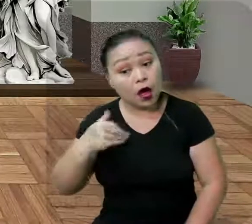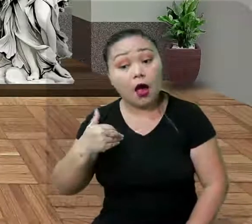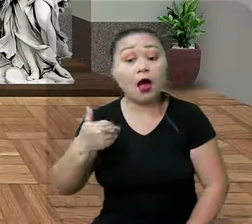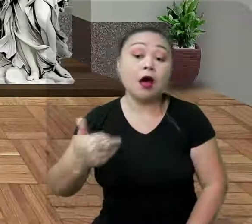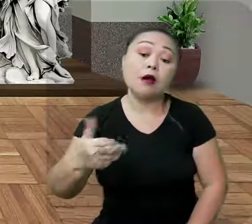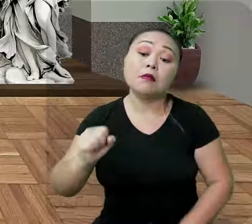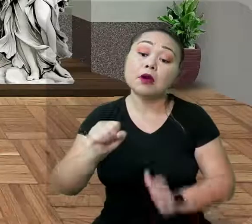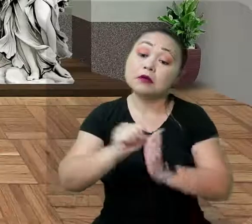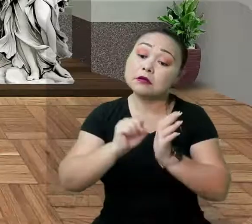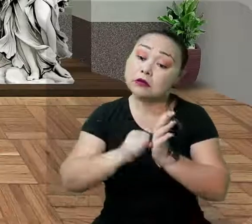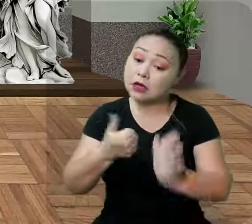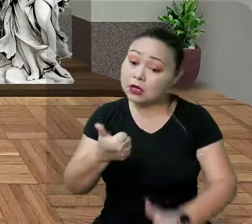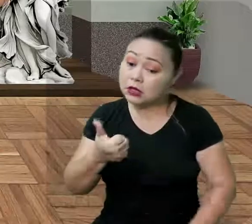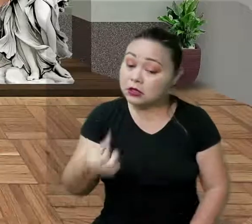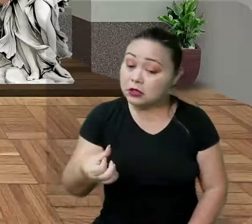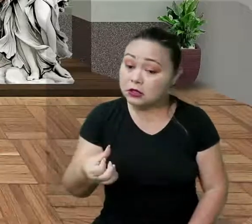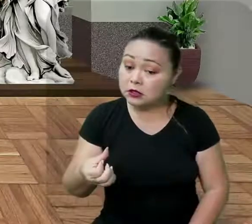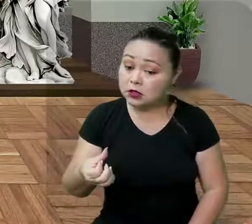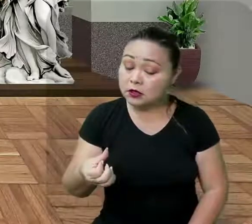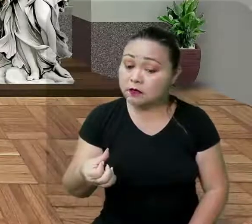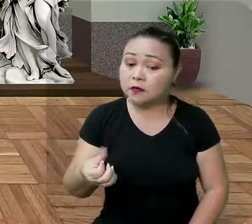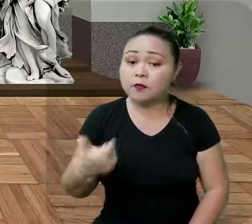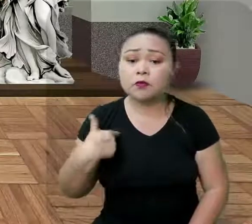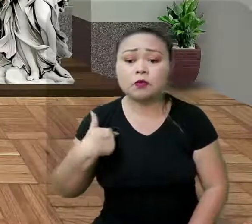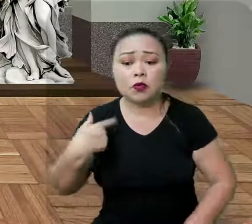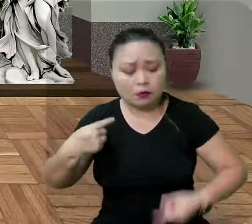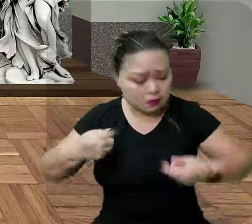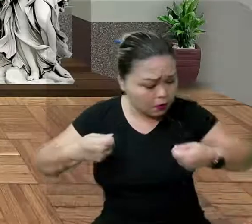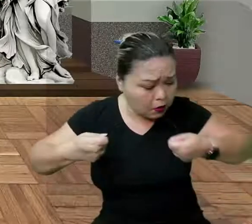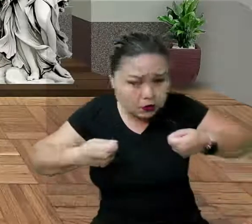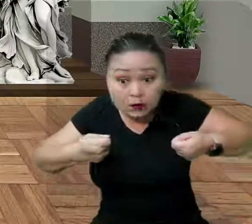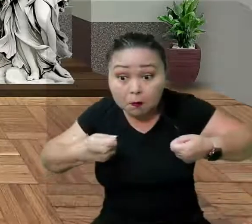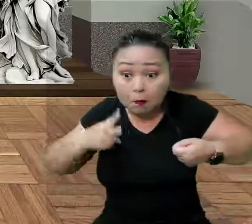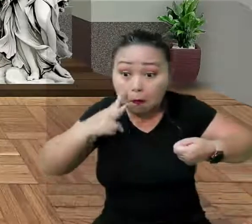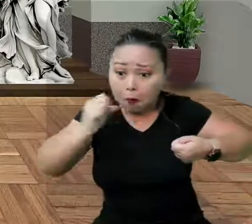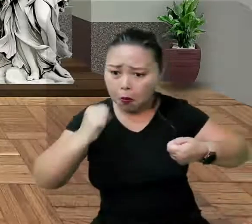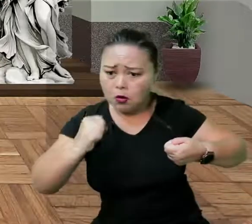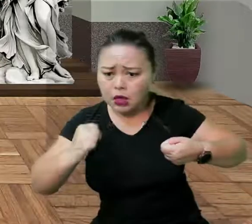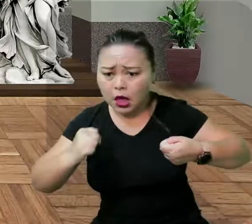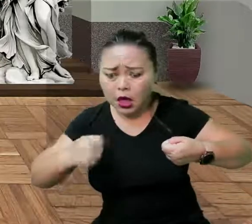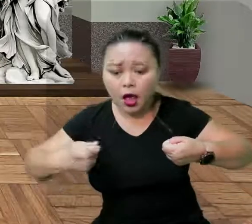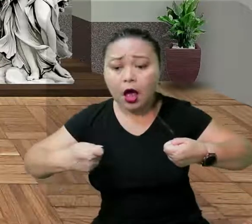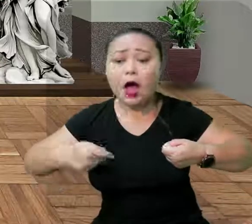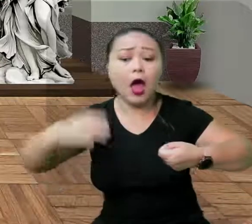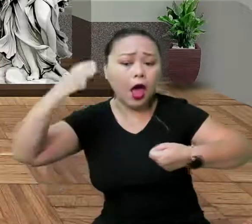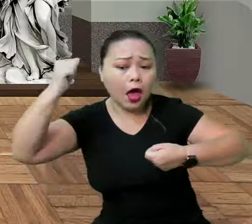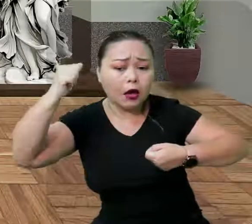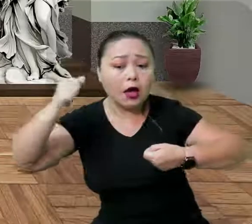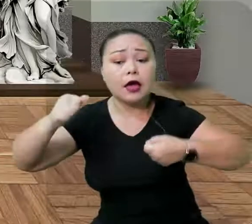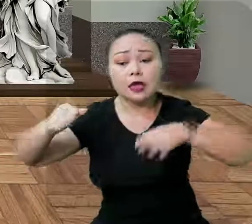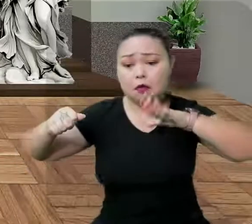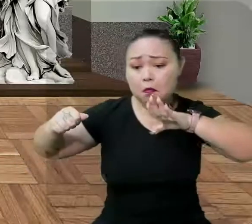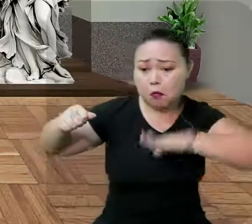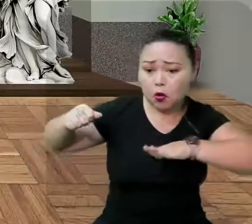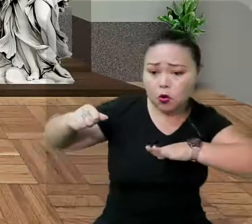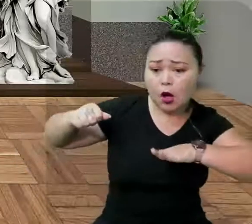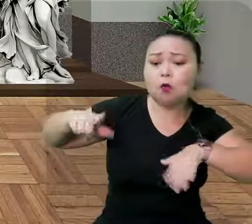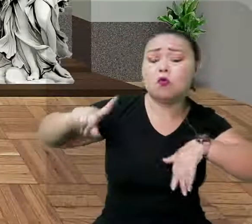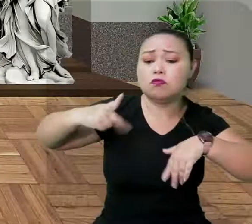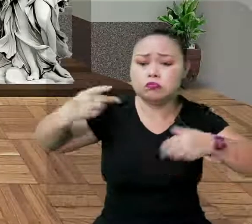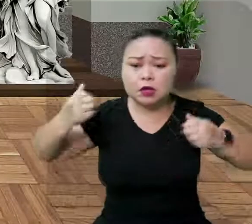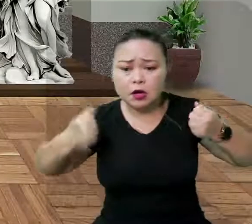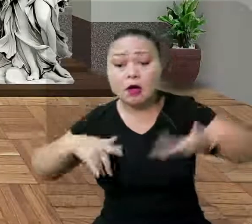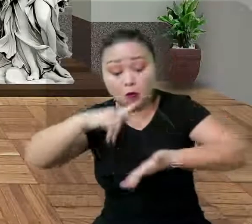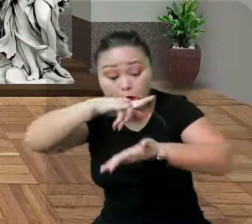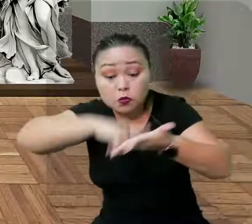o século 16 em disputa esse poder é a Espanha e Portugal por isso